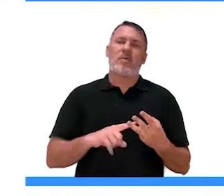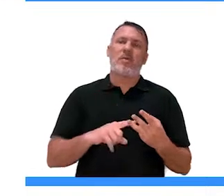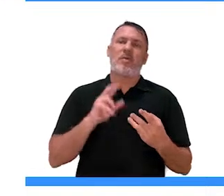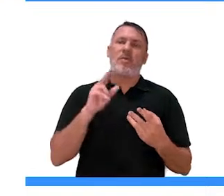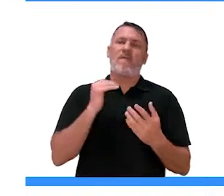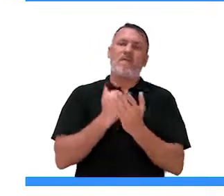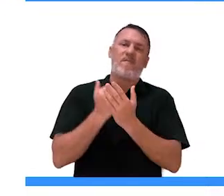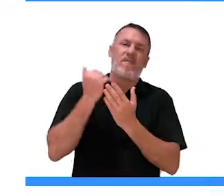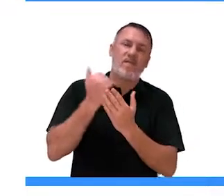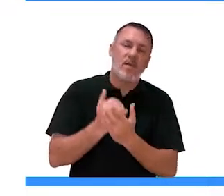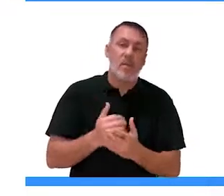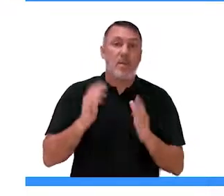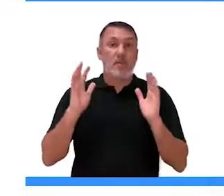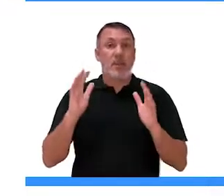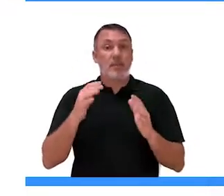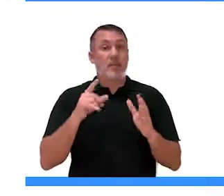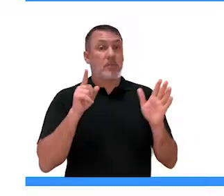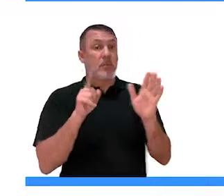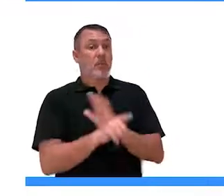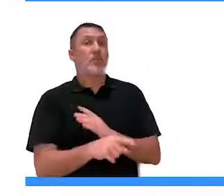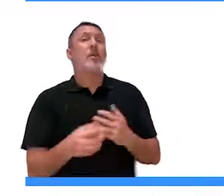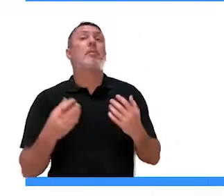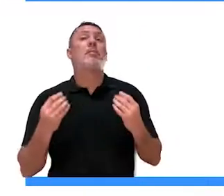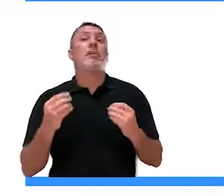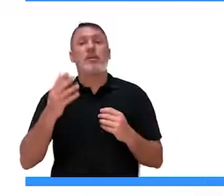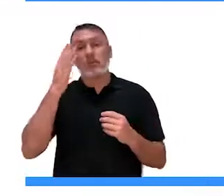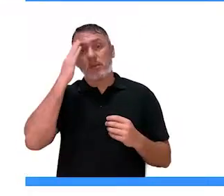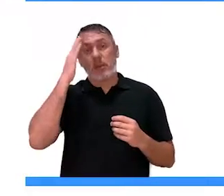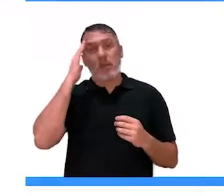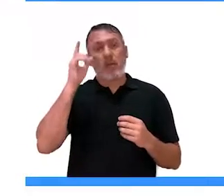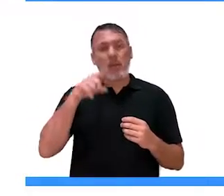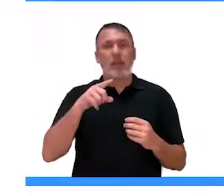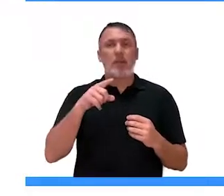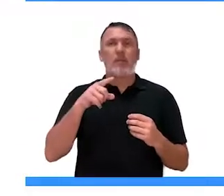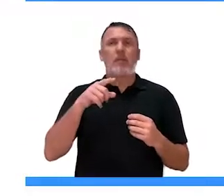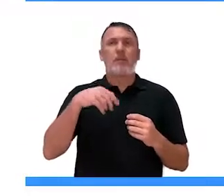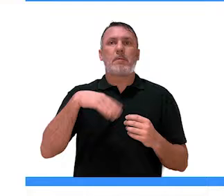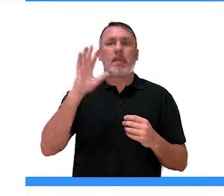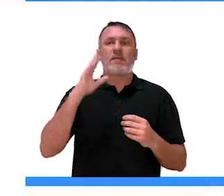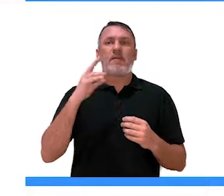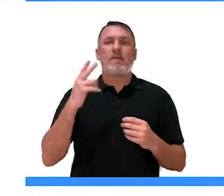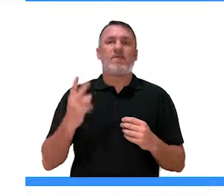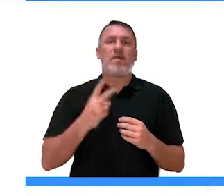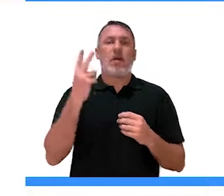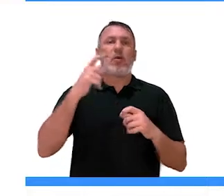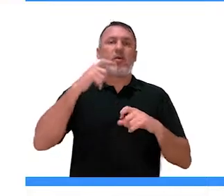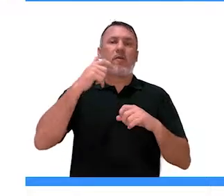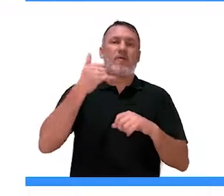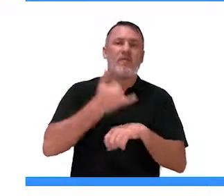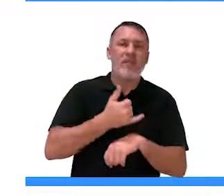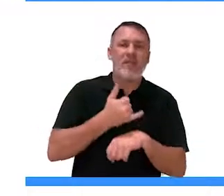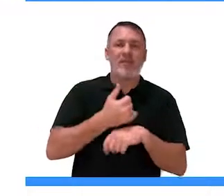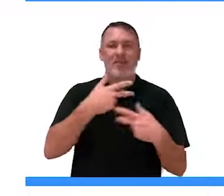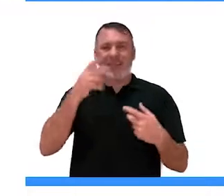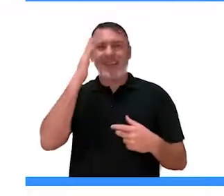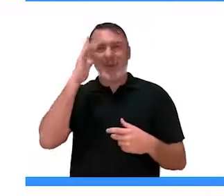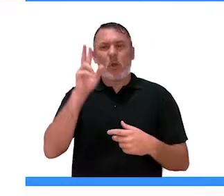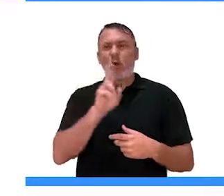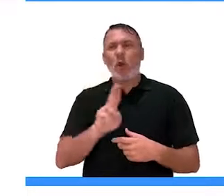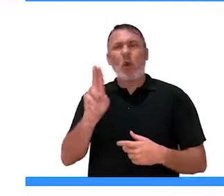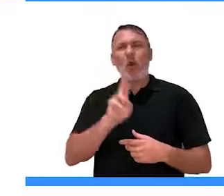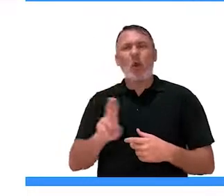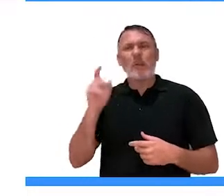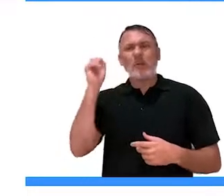para fazer uma ironia, né? Mas nesse caso foi usado realmente para atribuir o valor aos metais, ou seja, aqueles